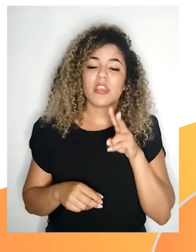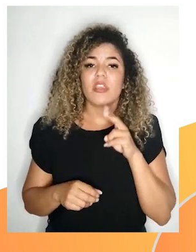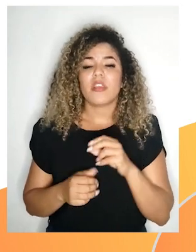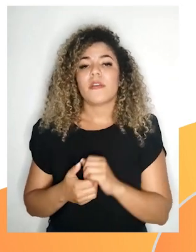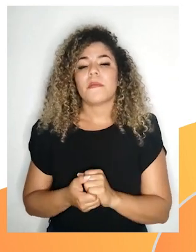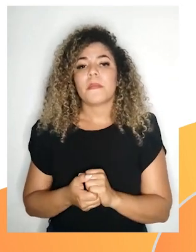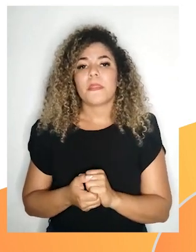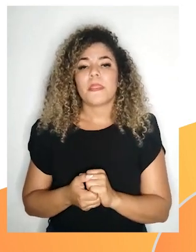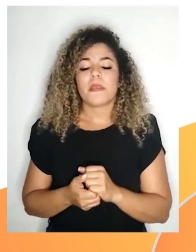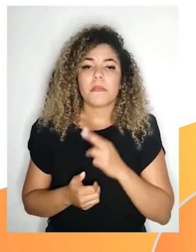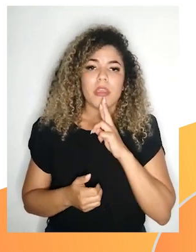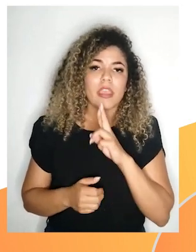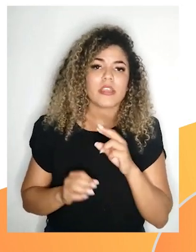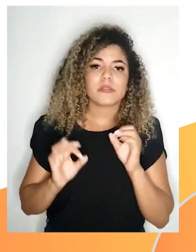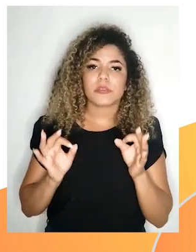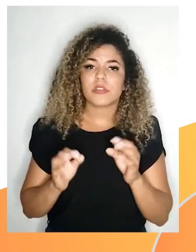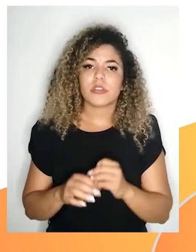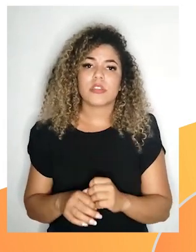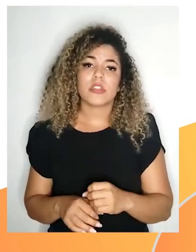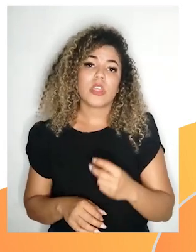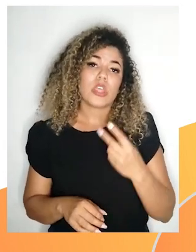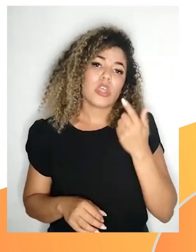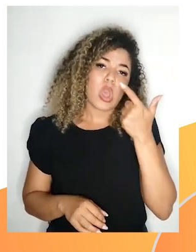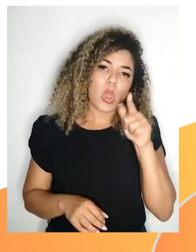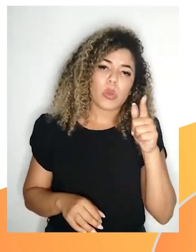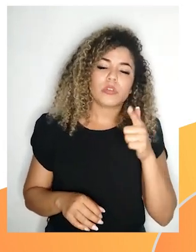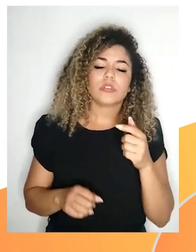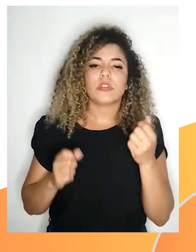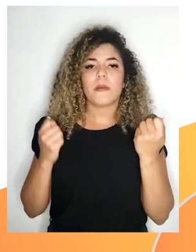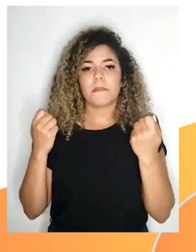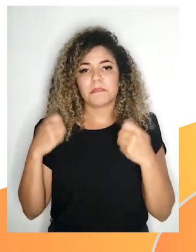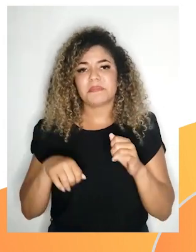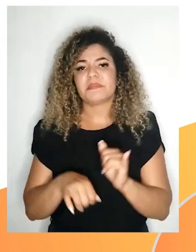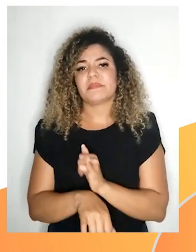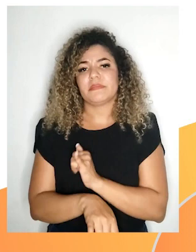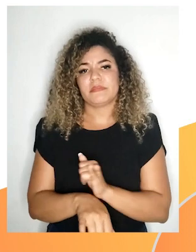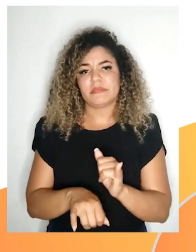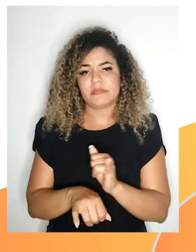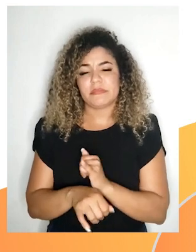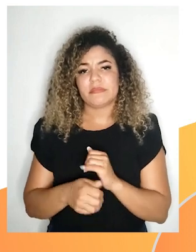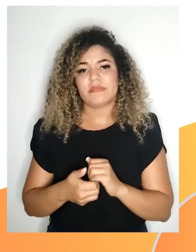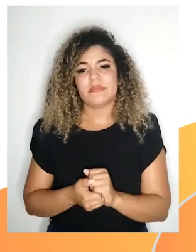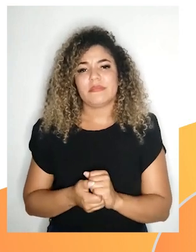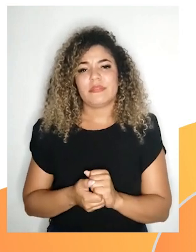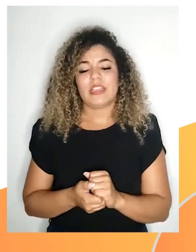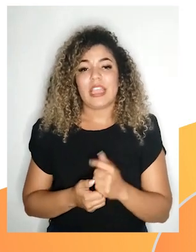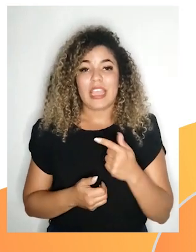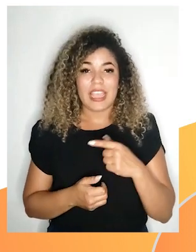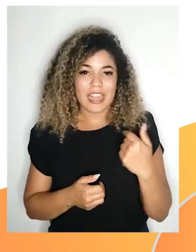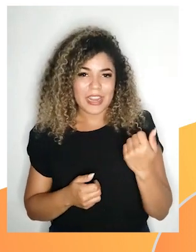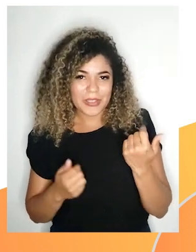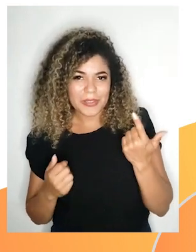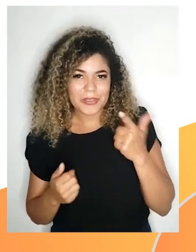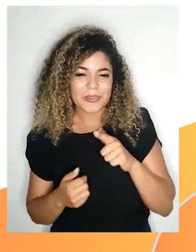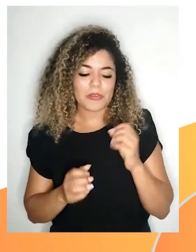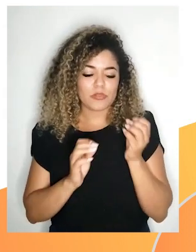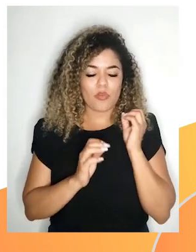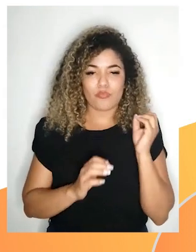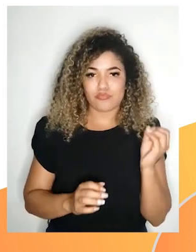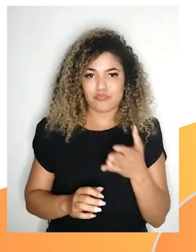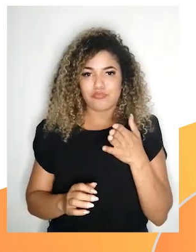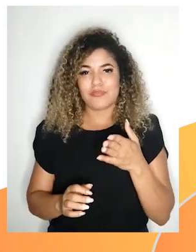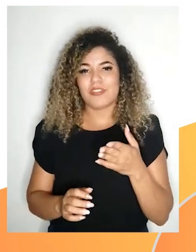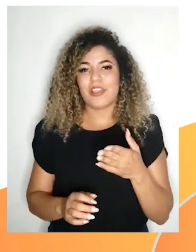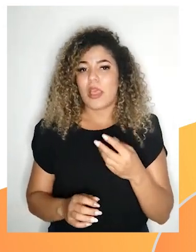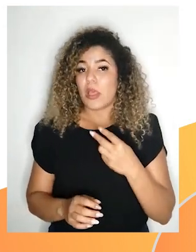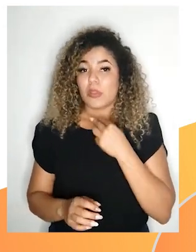mesmo de resolução, que são outras possibilidades possíveis, né, para as jogadas aqui, né? Não